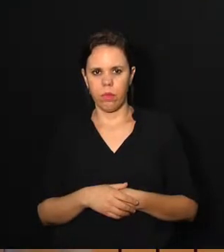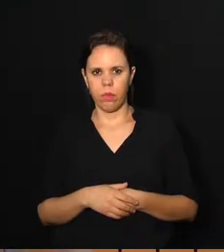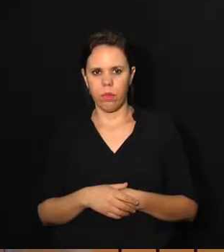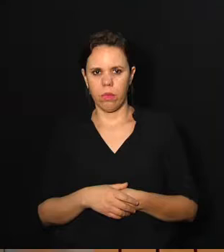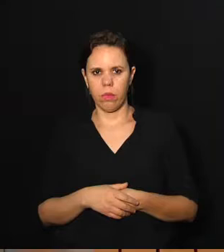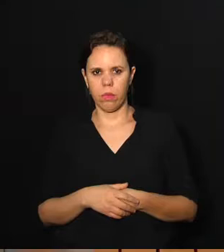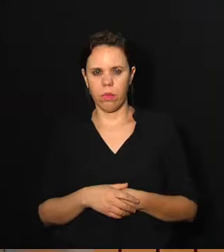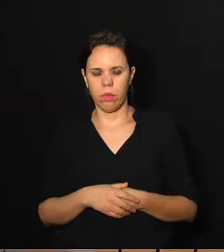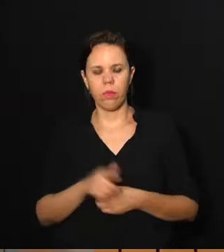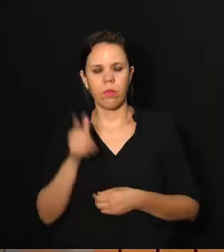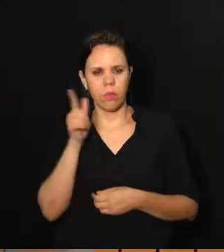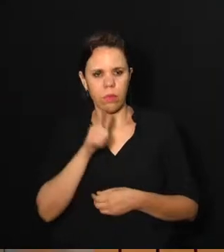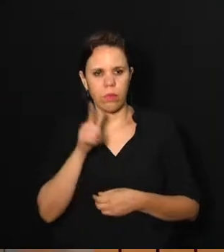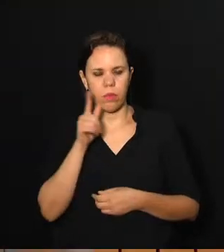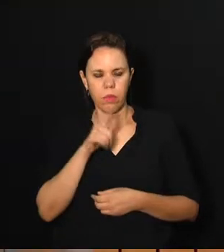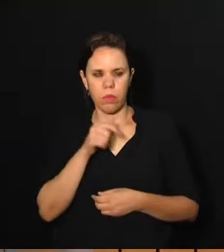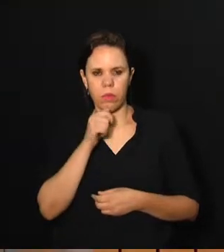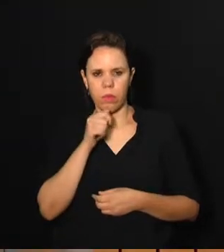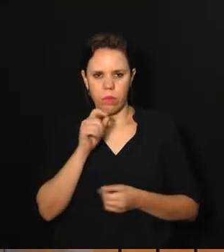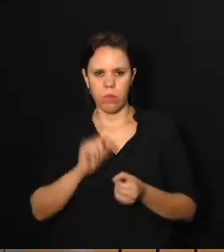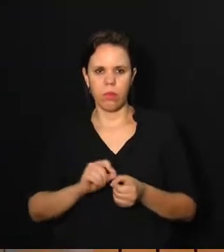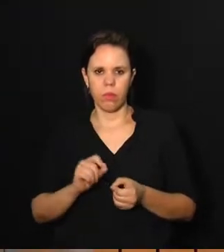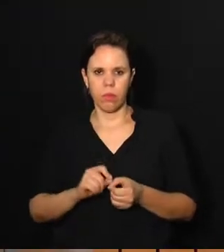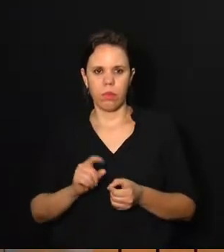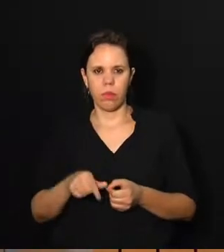A gente consegue ainda fazer isso